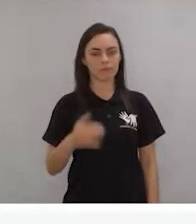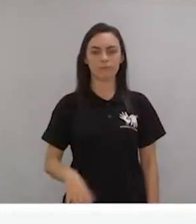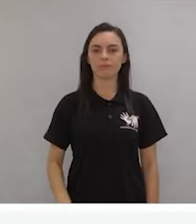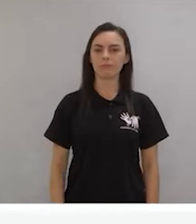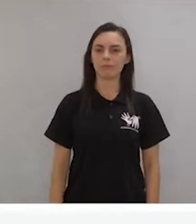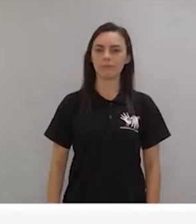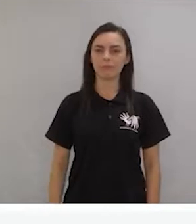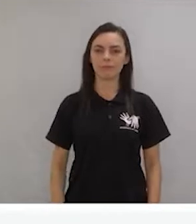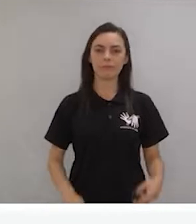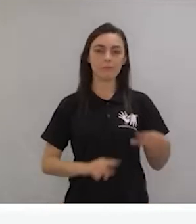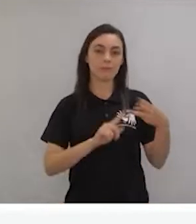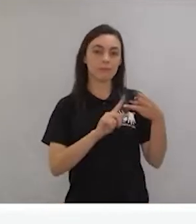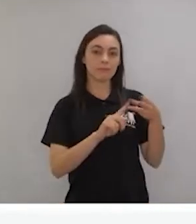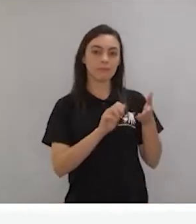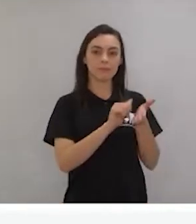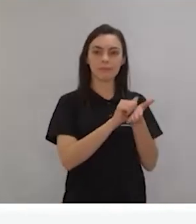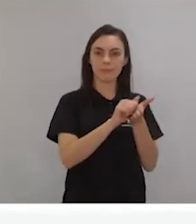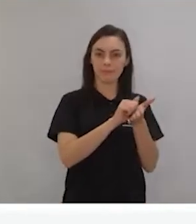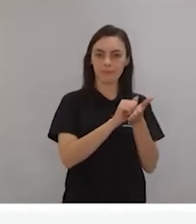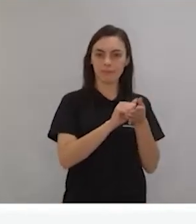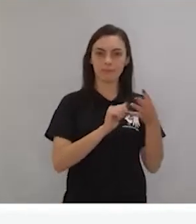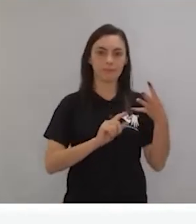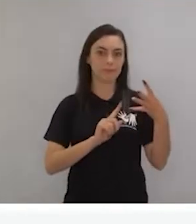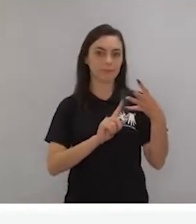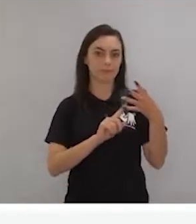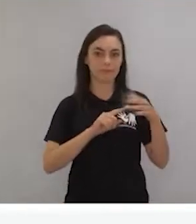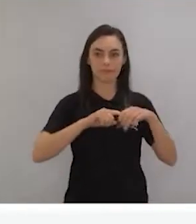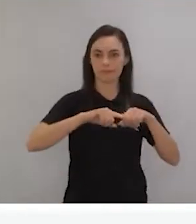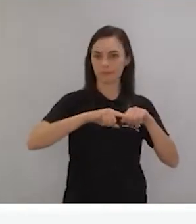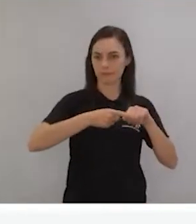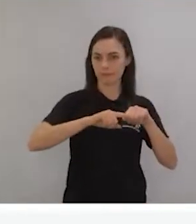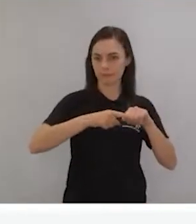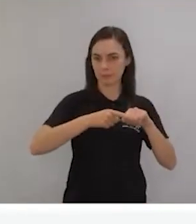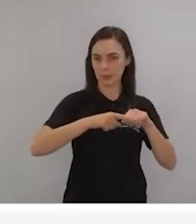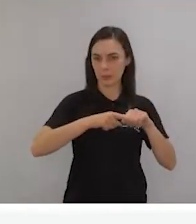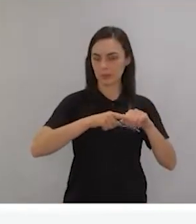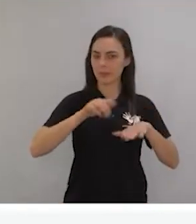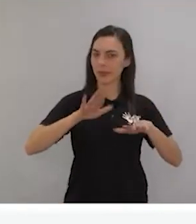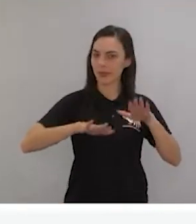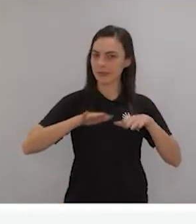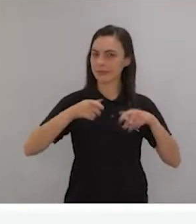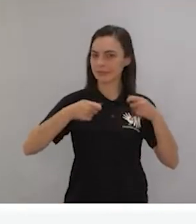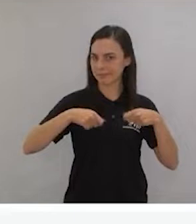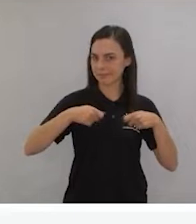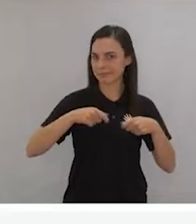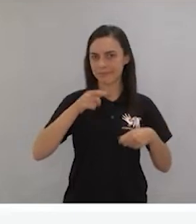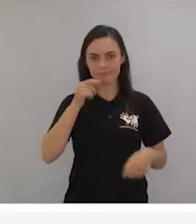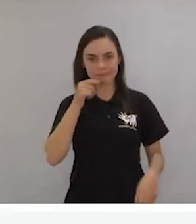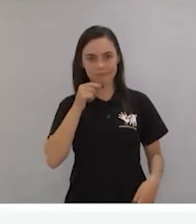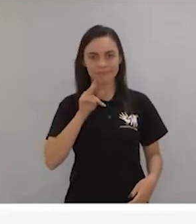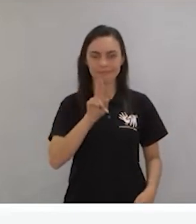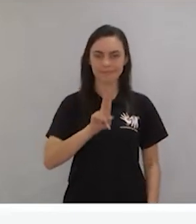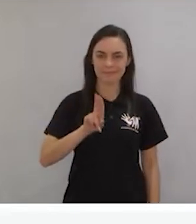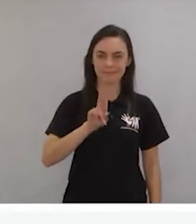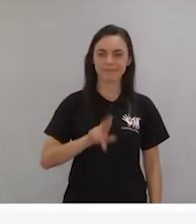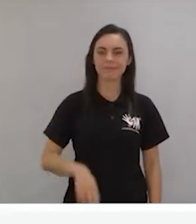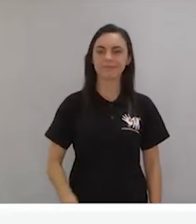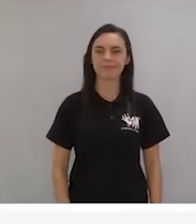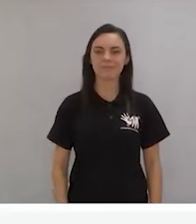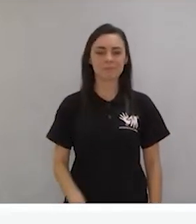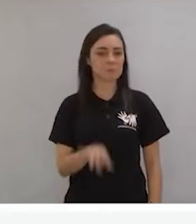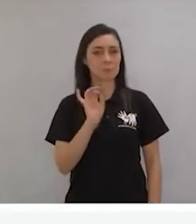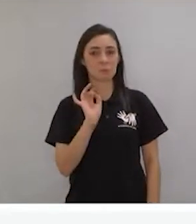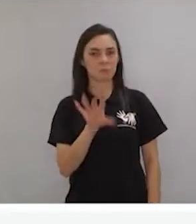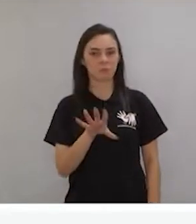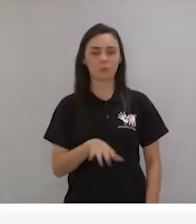casa, borracha, apontador. O apontador, às vezes, a gente precisa pro lápis. E